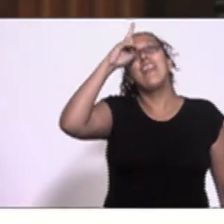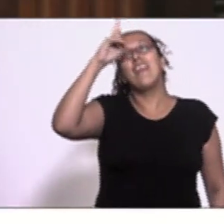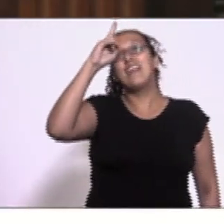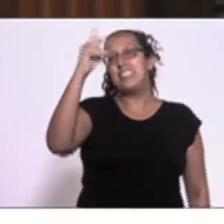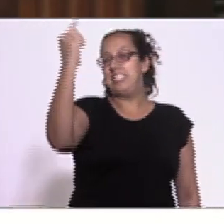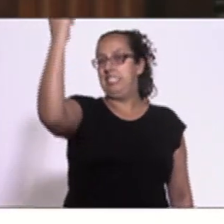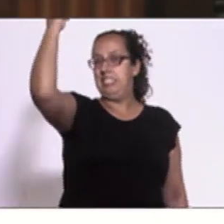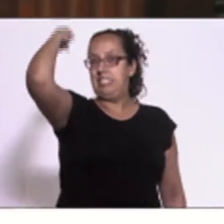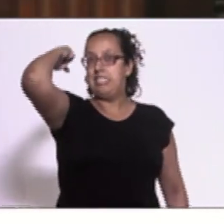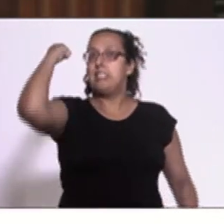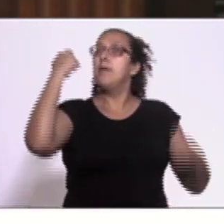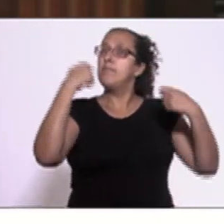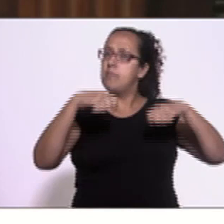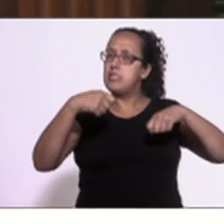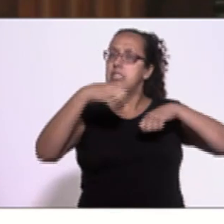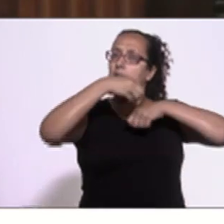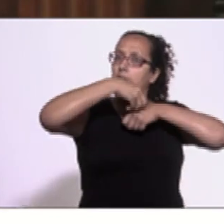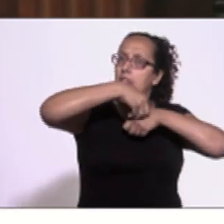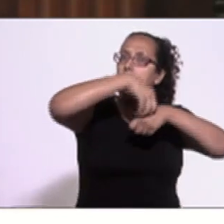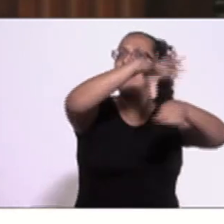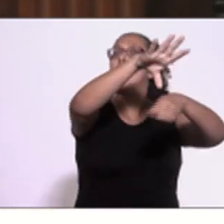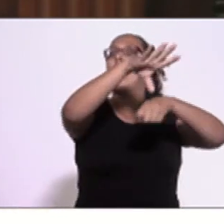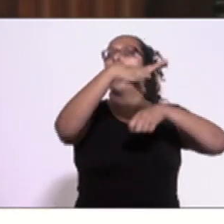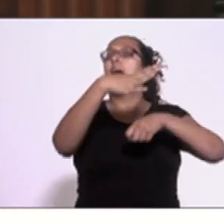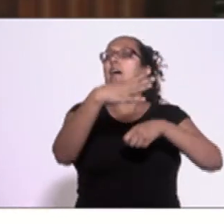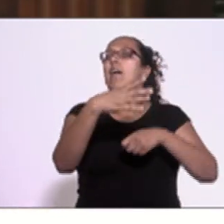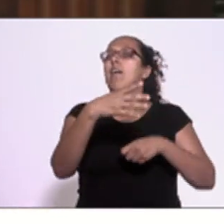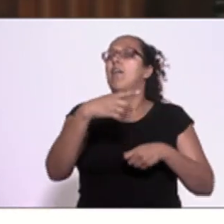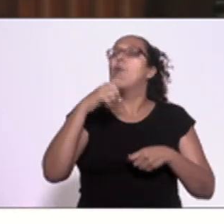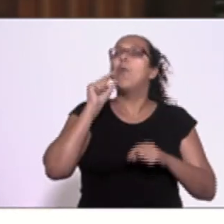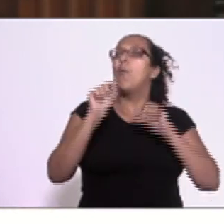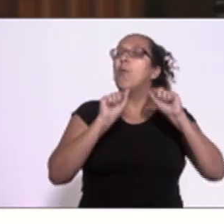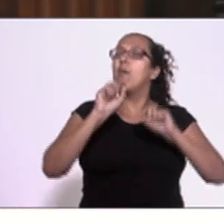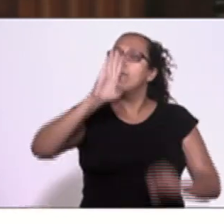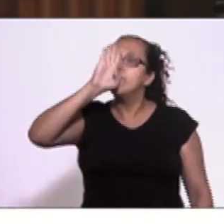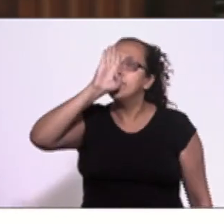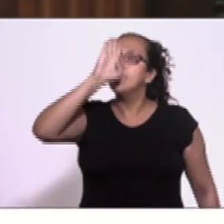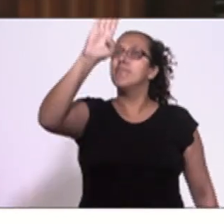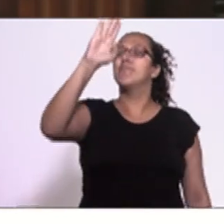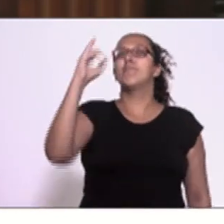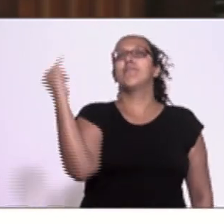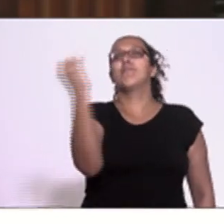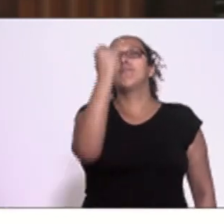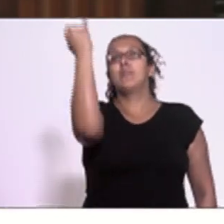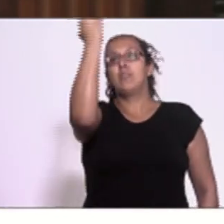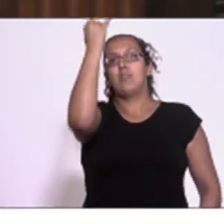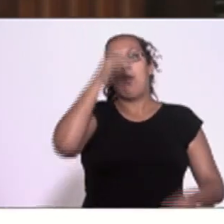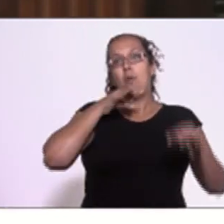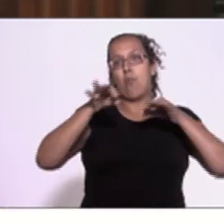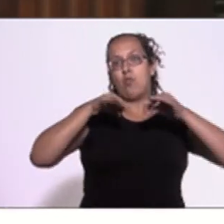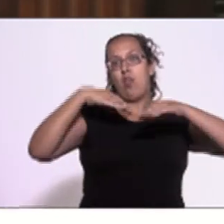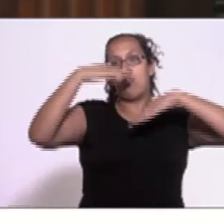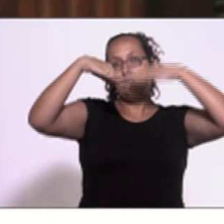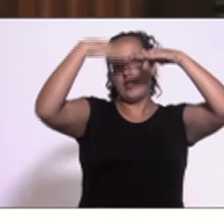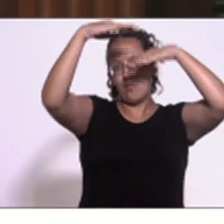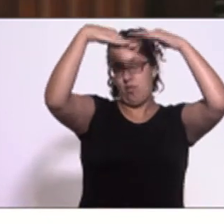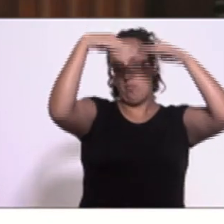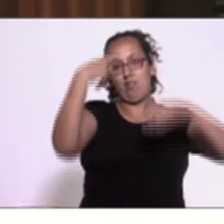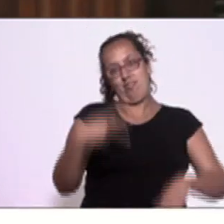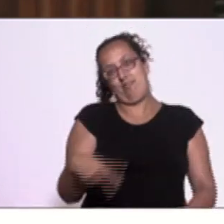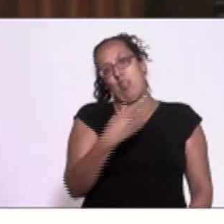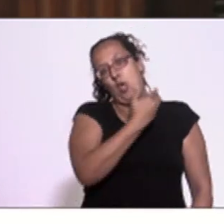precisa ser levada a cargo como uma das prioridades do projeto de desenvolvimento do Estado do Rio de